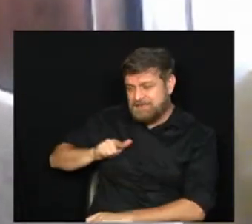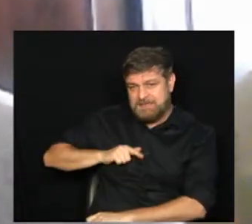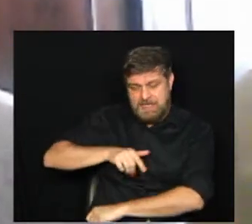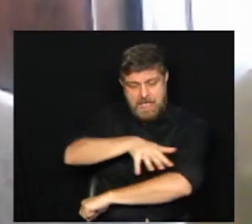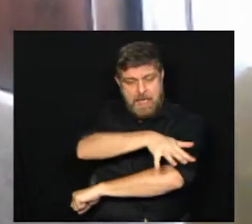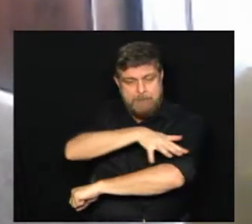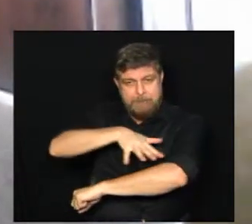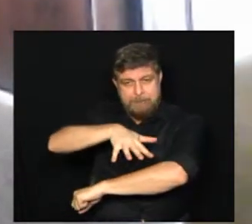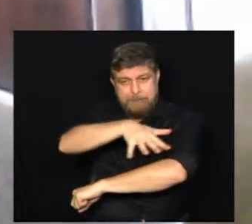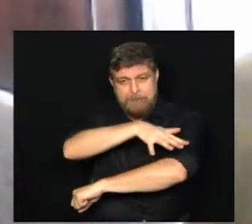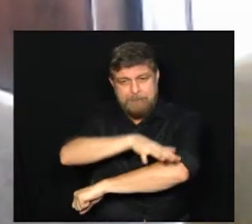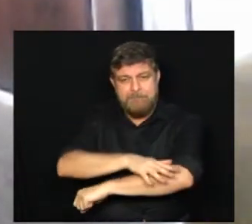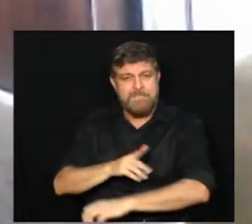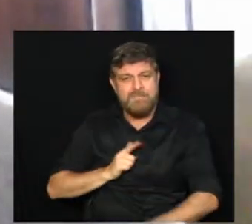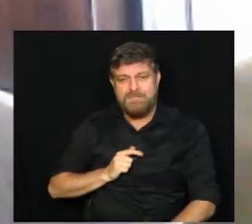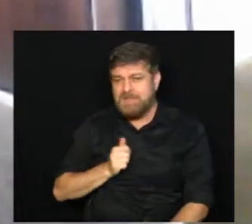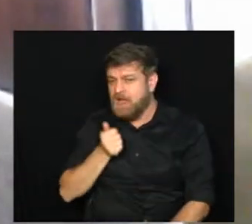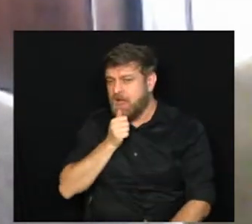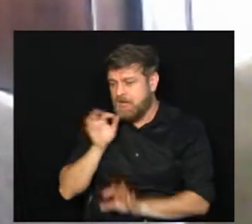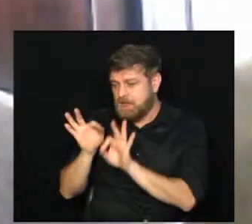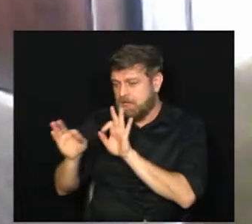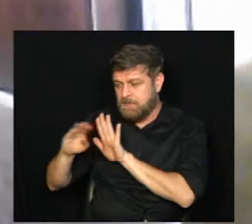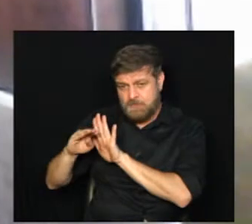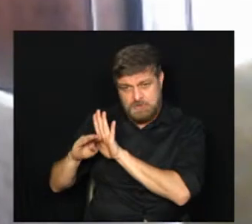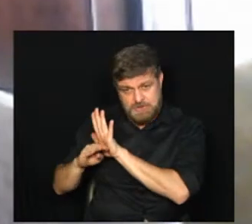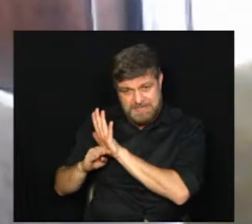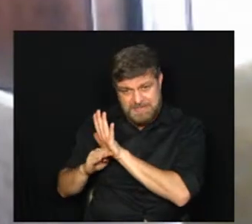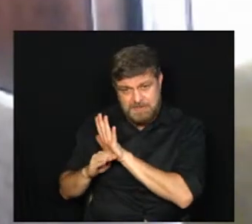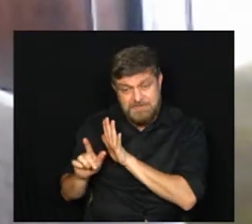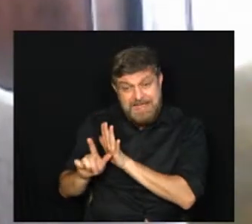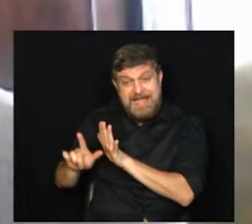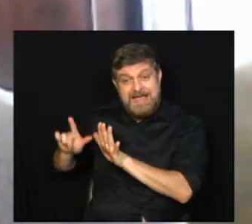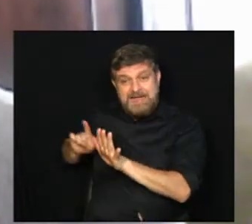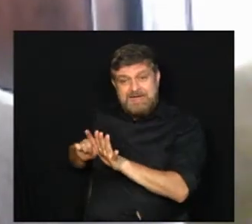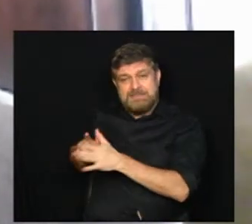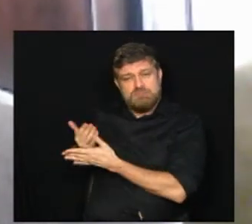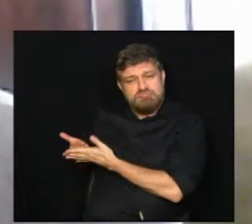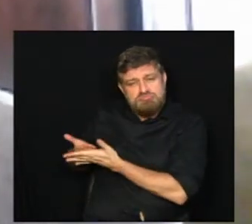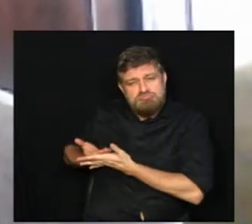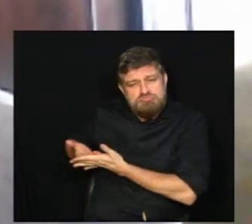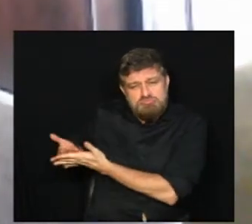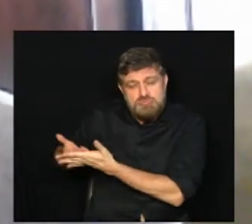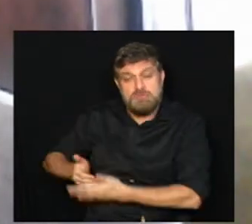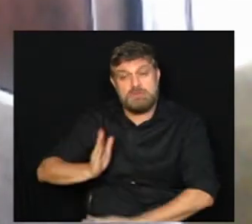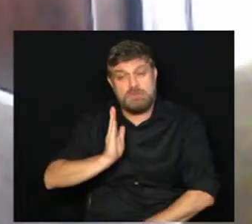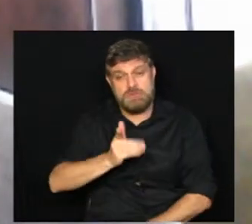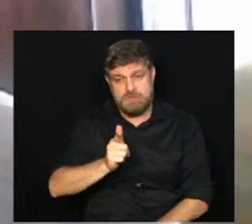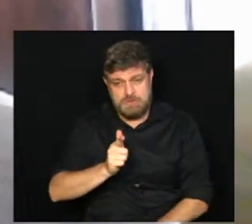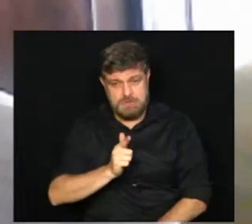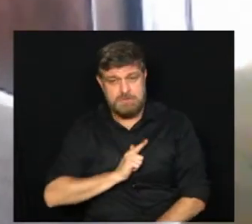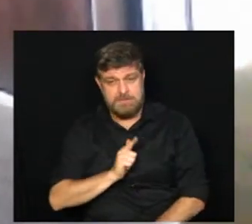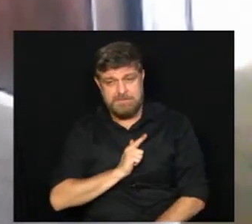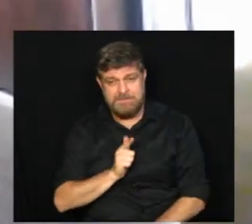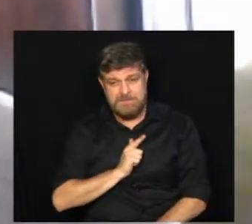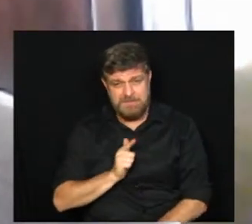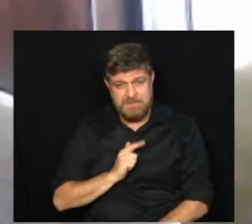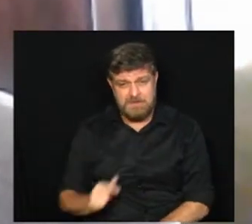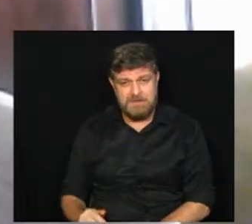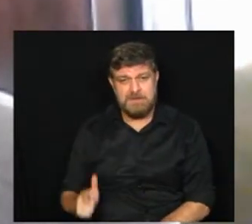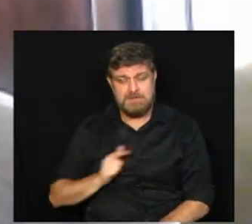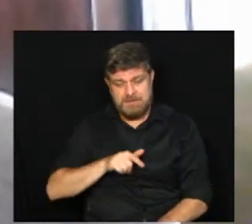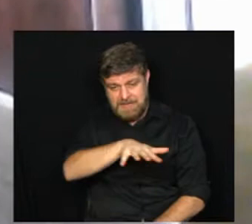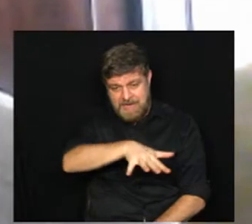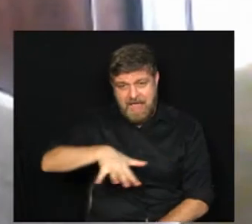lineares. Ainda não são também projetos executivos, são pré-projetos, né, mas eles já têm uma série de